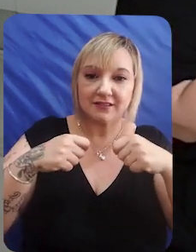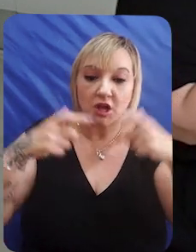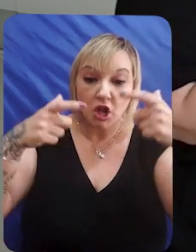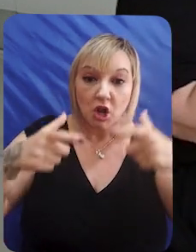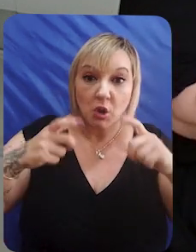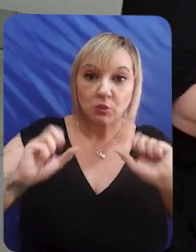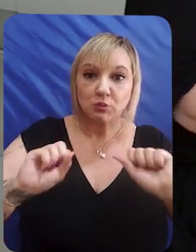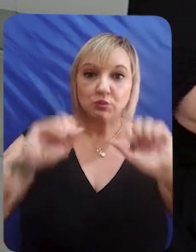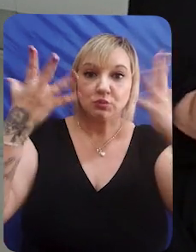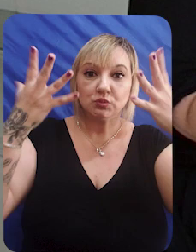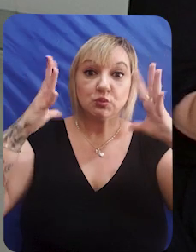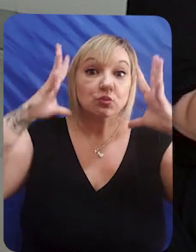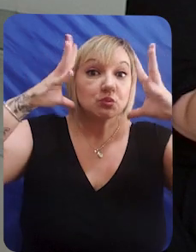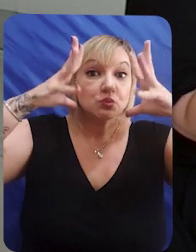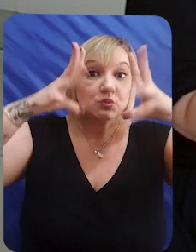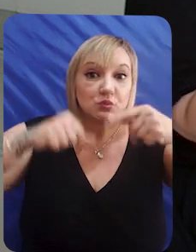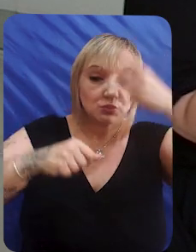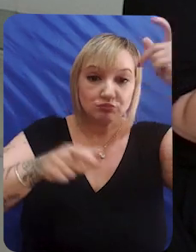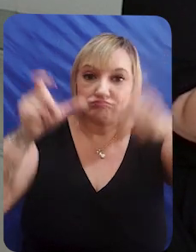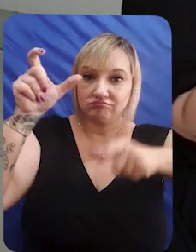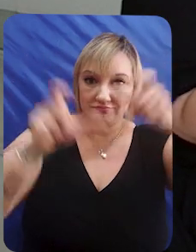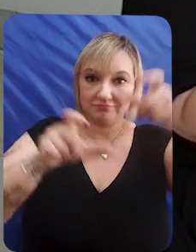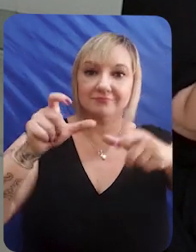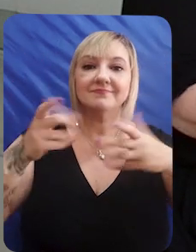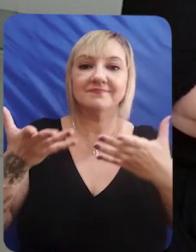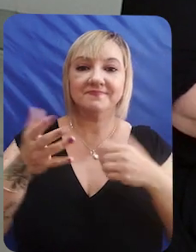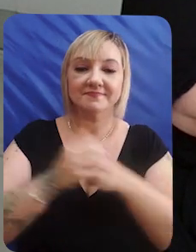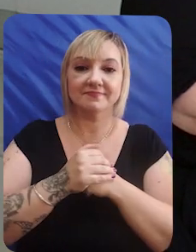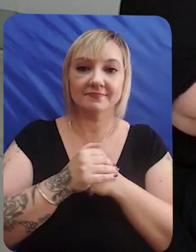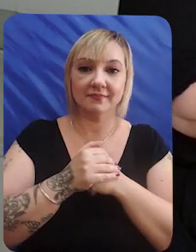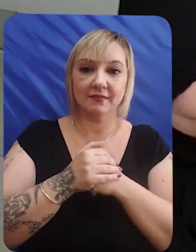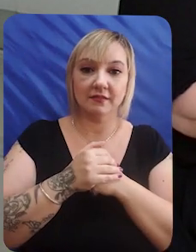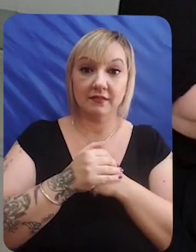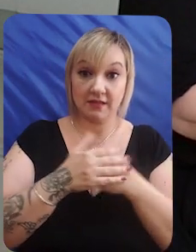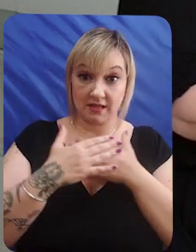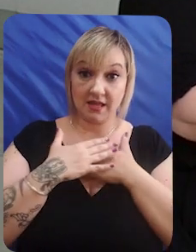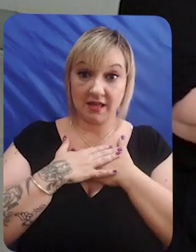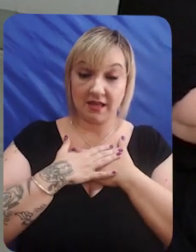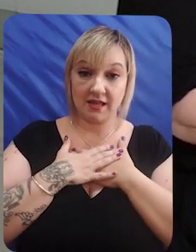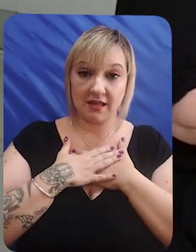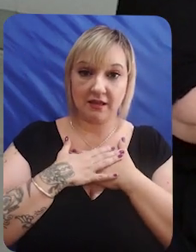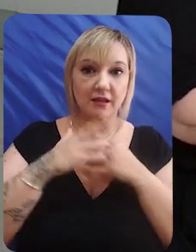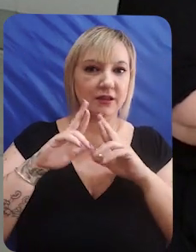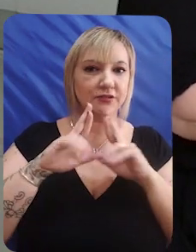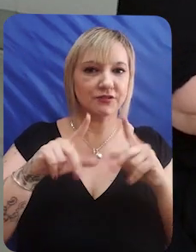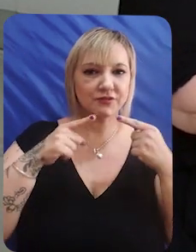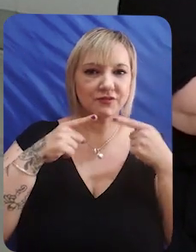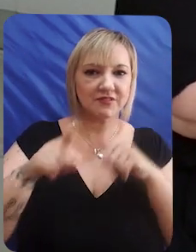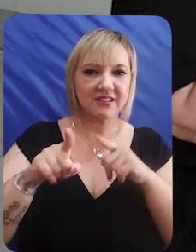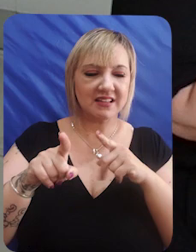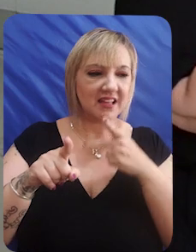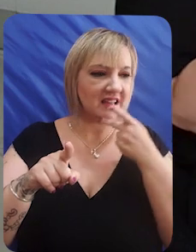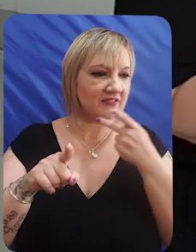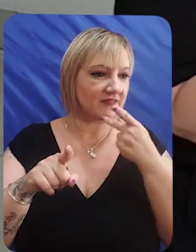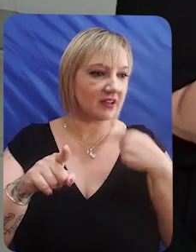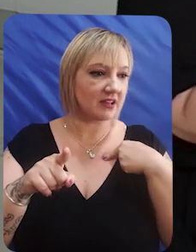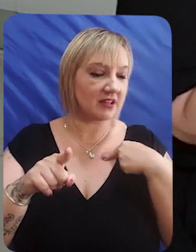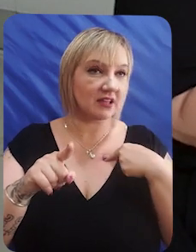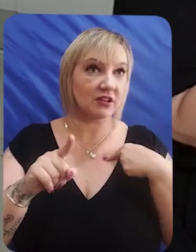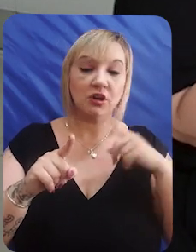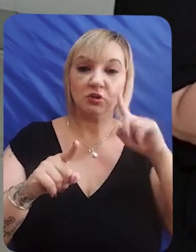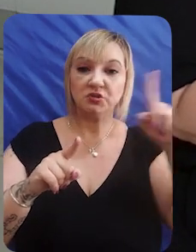shows, é uma casa para abrir para todo mundo. Todos. Né? Eu sou muito contra quando a pessoa fala, tem uma